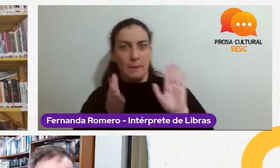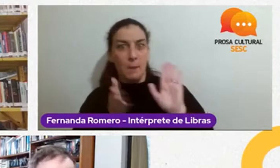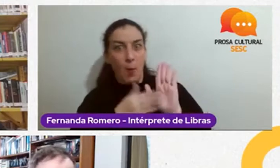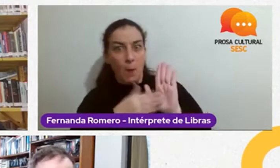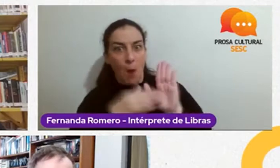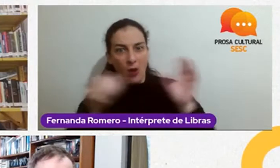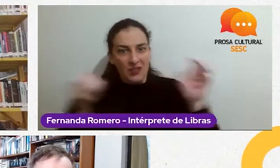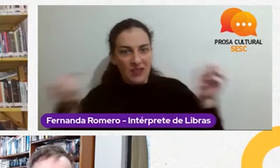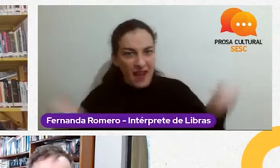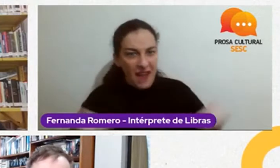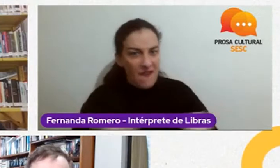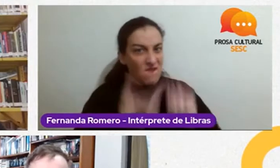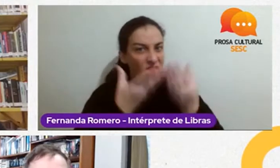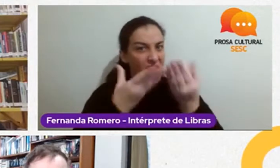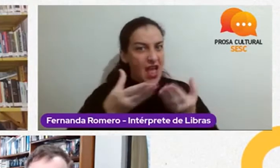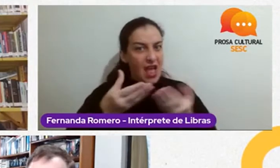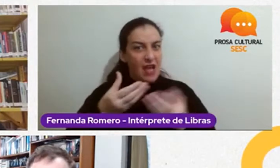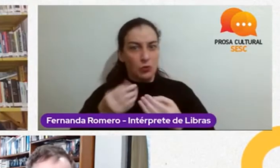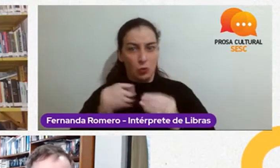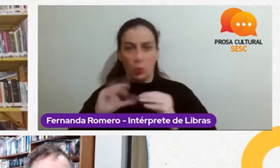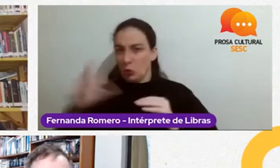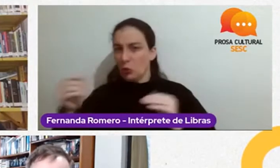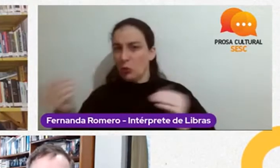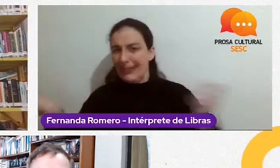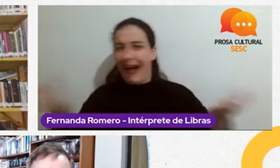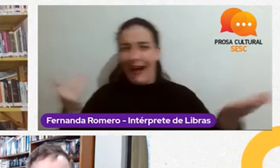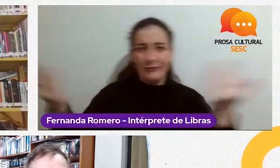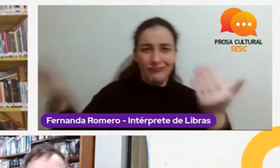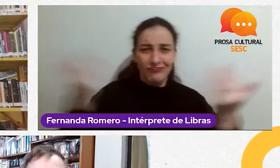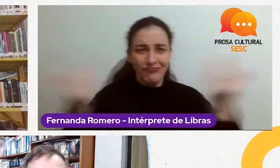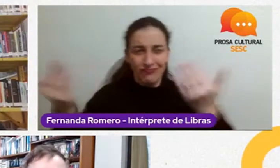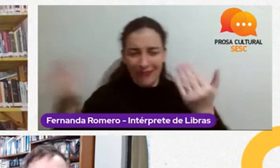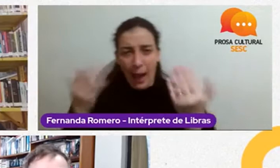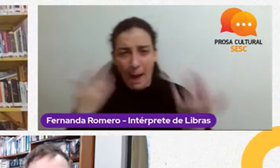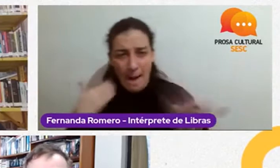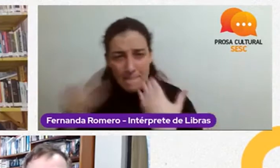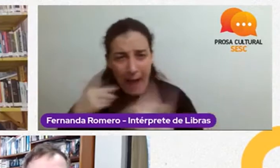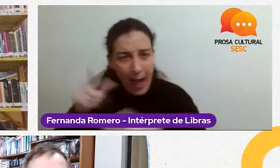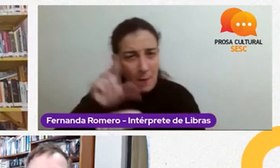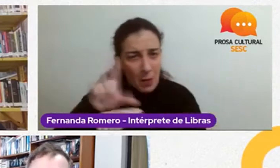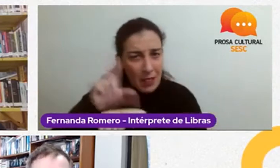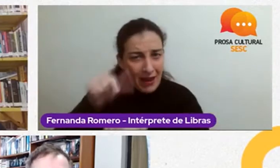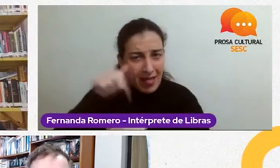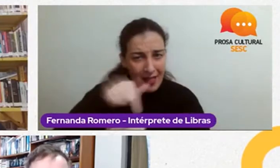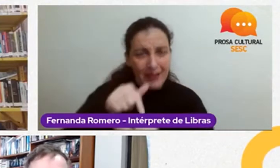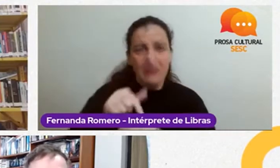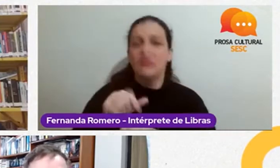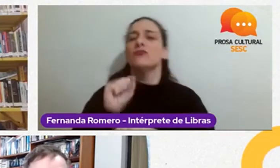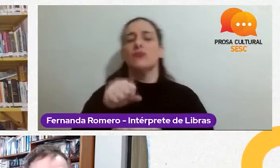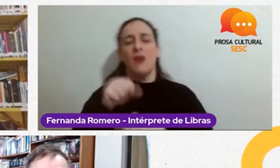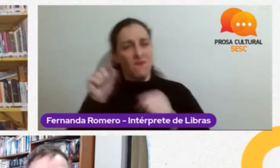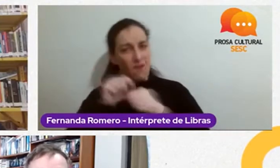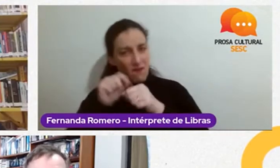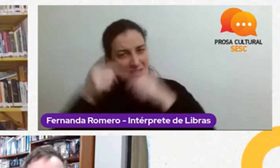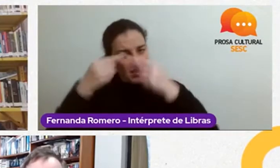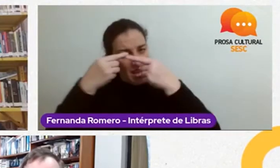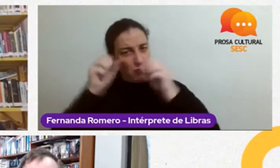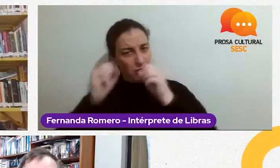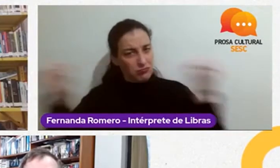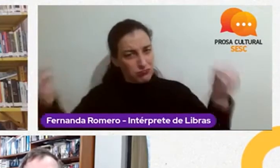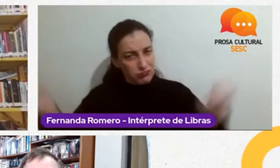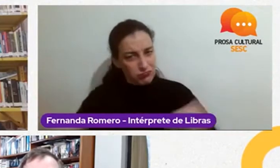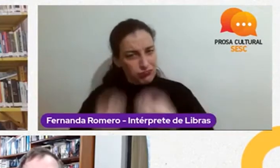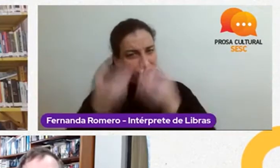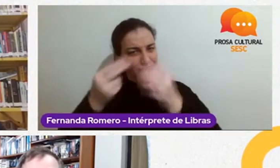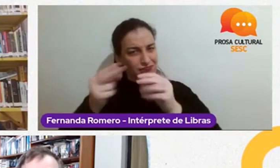todos os escritores estavam afim, né? Vamos fazer um bate-papo para tal livraria? Vamos fazer um lançamento virtual? Vamos e tal. Então, as